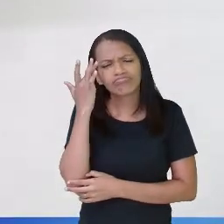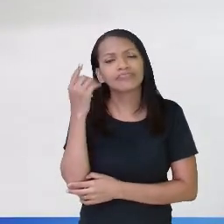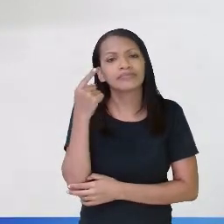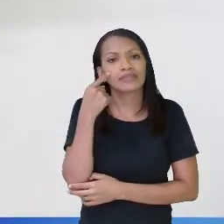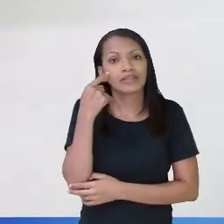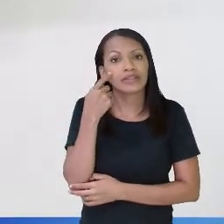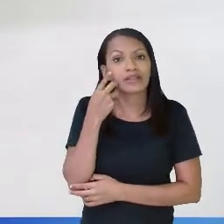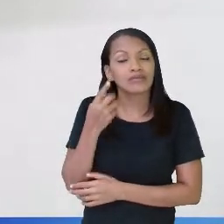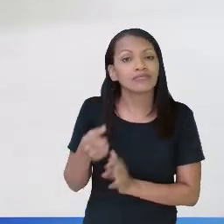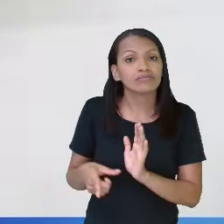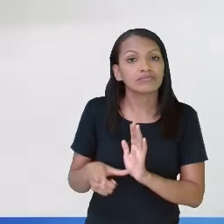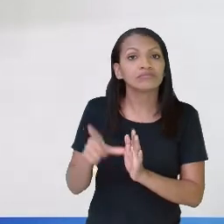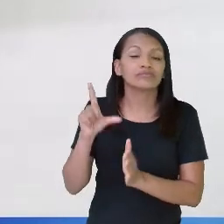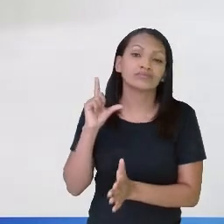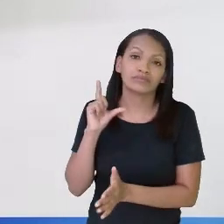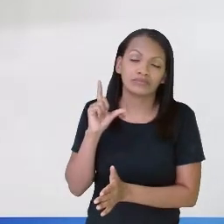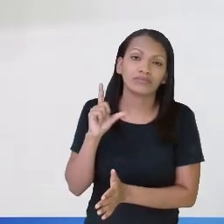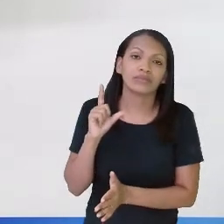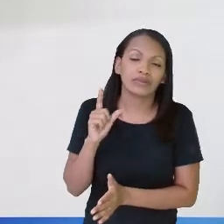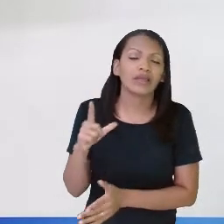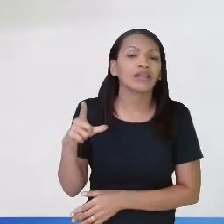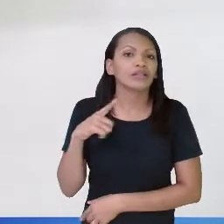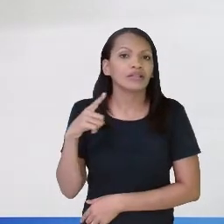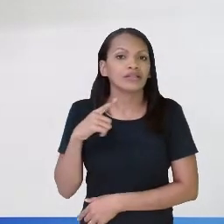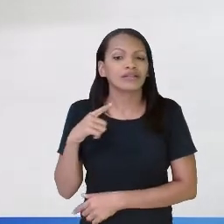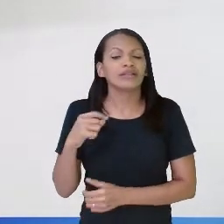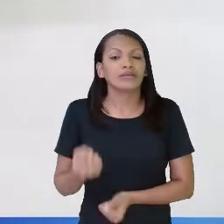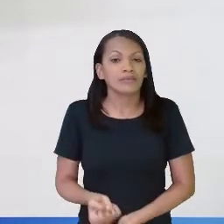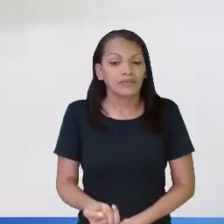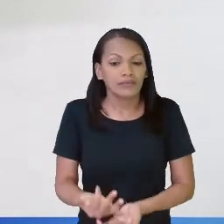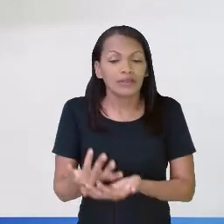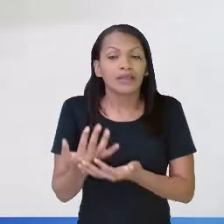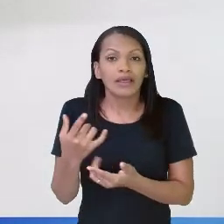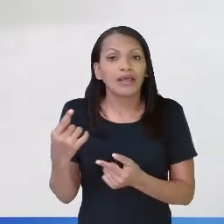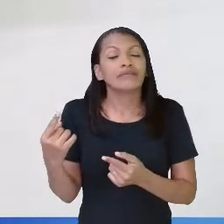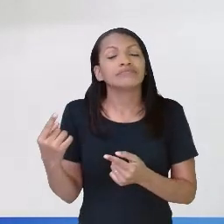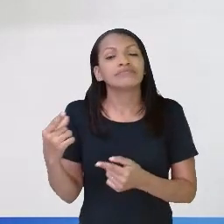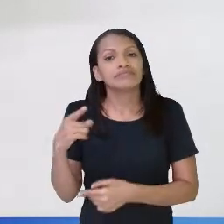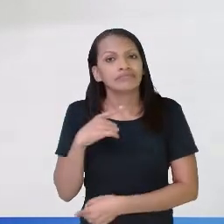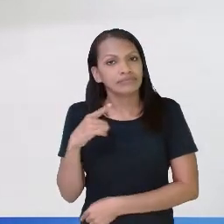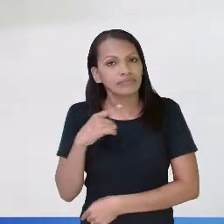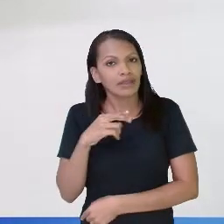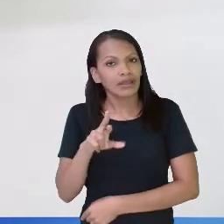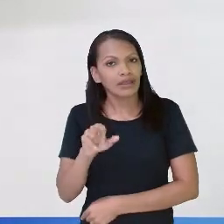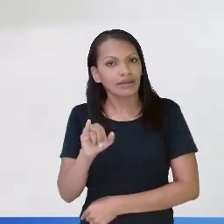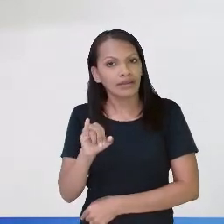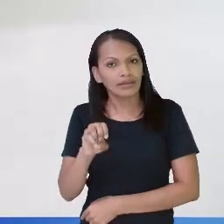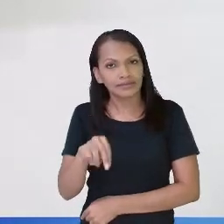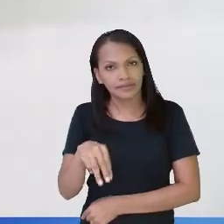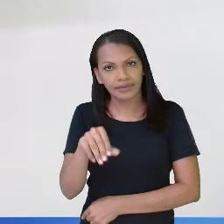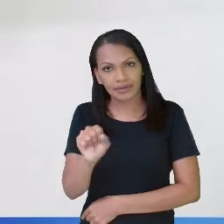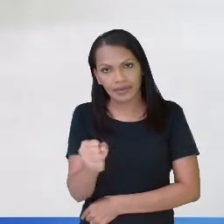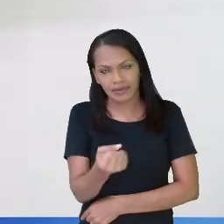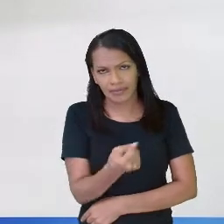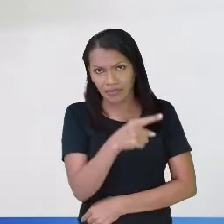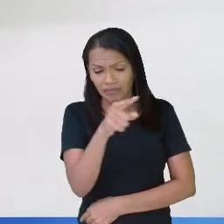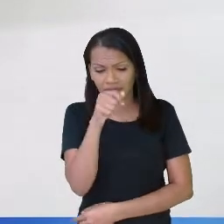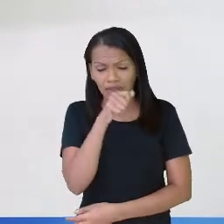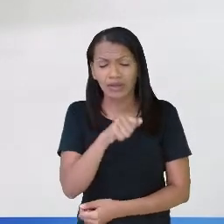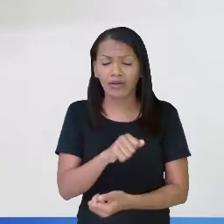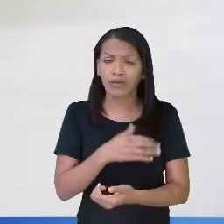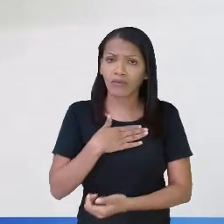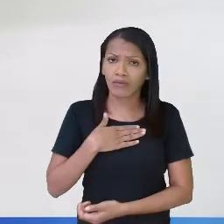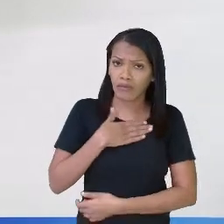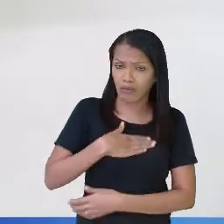ontem isso. Nós vimos poemas que tinham rimas e poemas que não tinham rimas. Então, se você gosta de escrever e quer fazer um